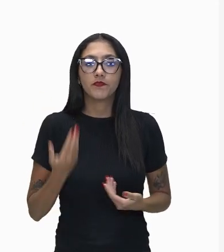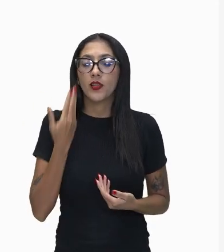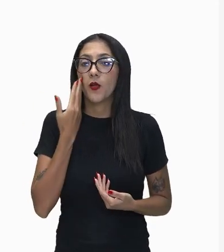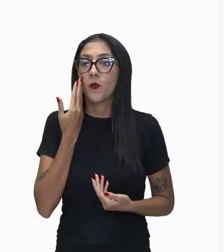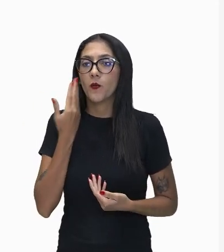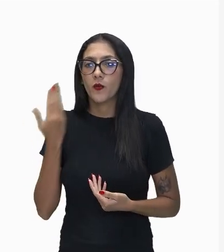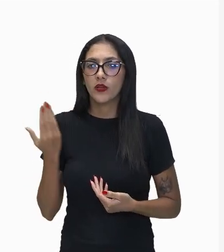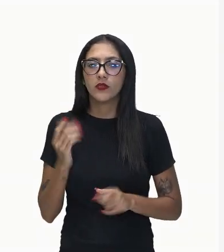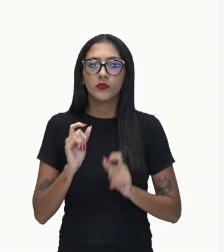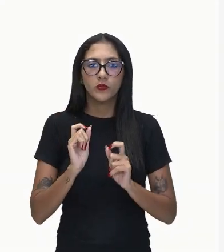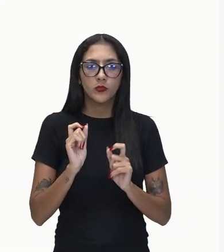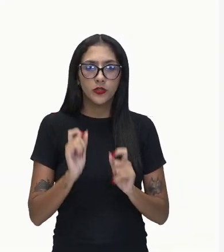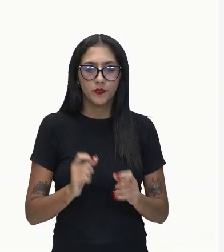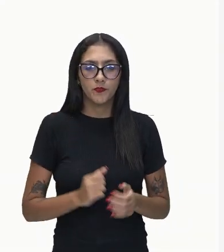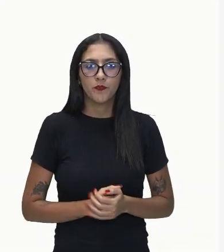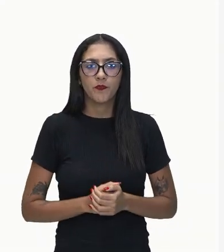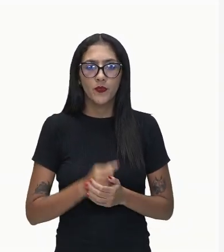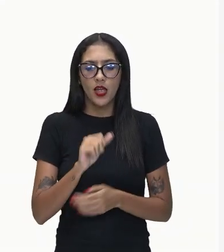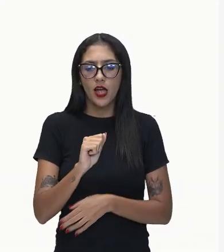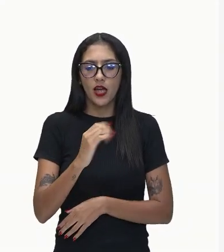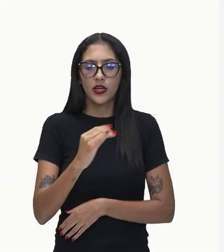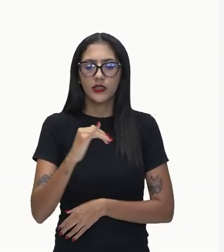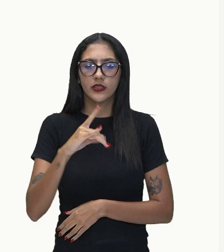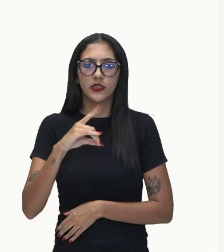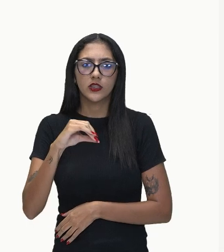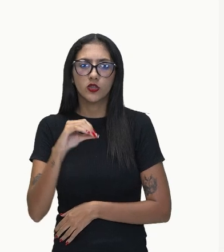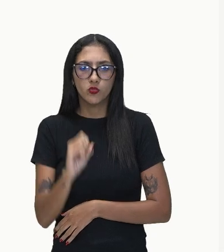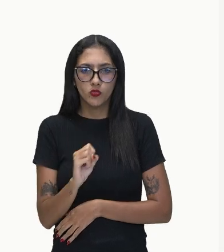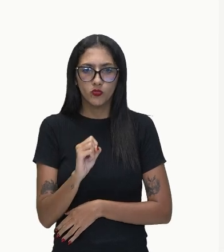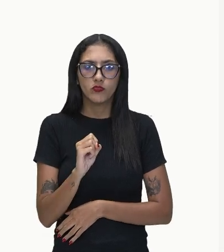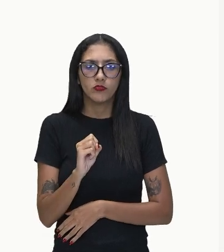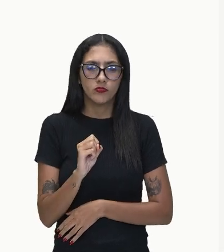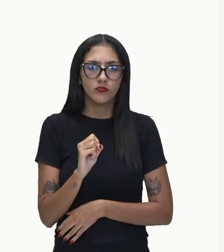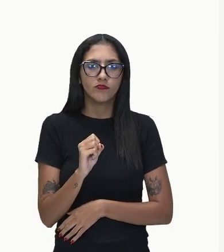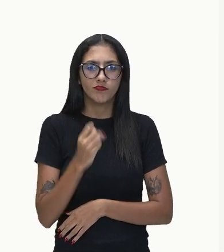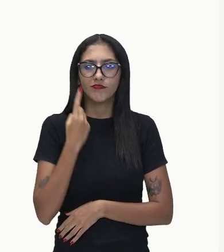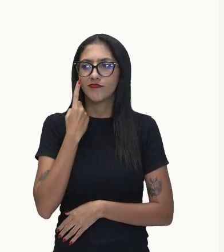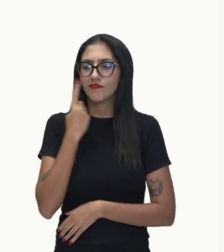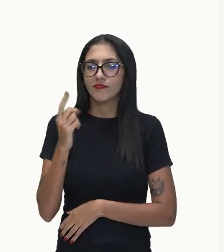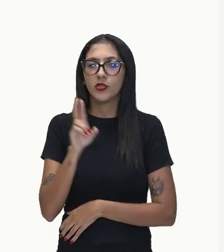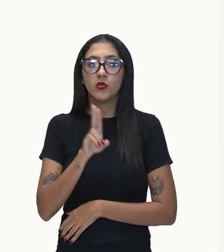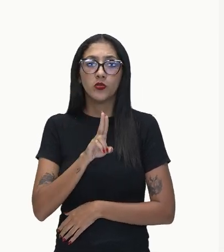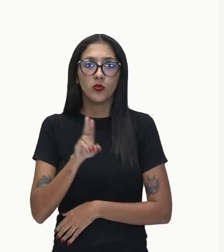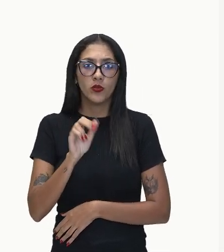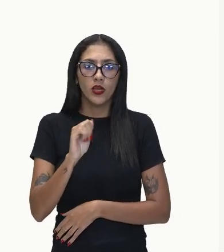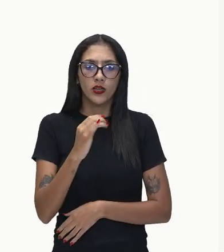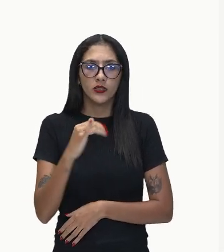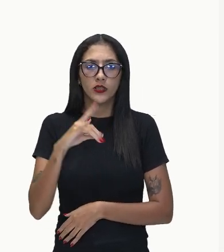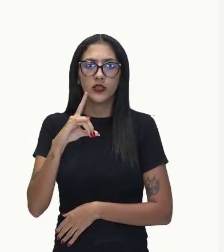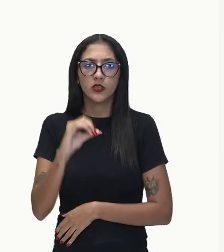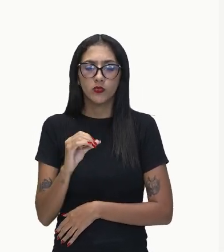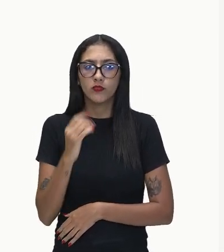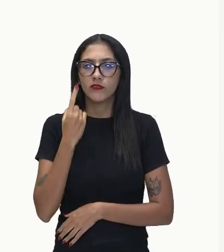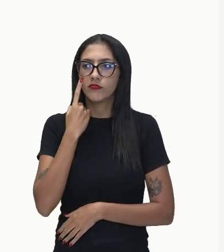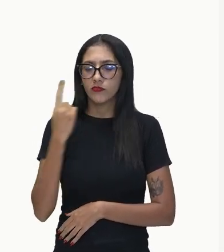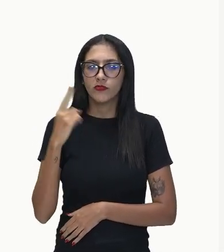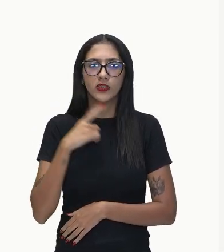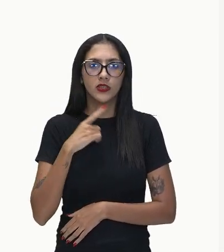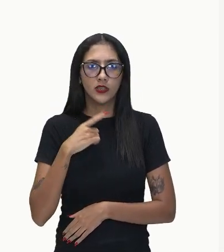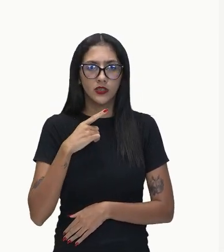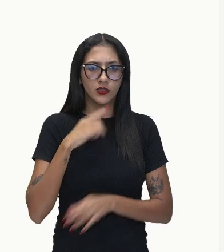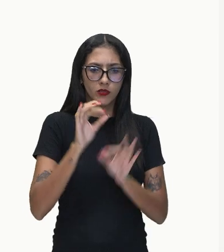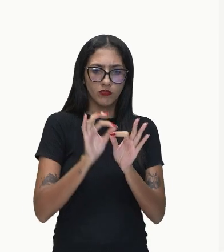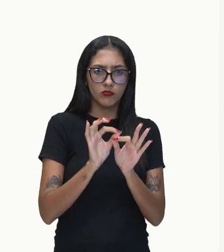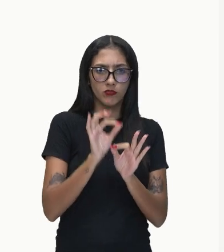o ácido para-amino-benzoico, né? Como o nome diz, é ácido, porque essa parte aqui é um ácido carboxílico,